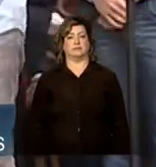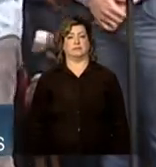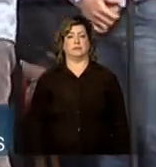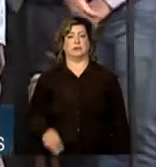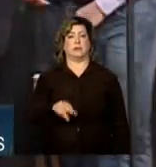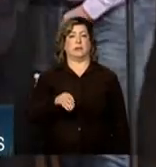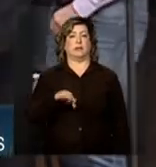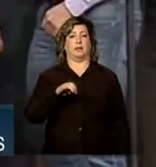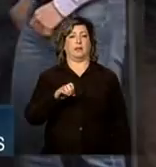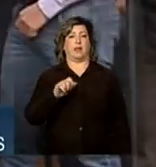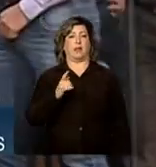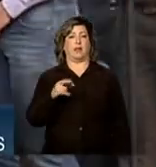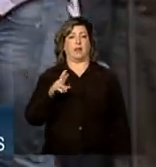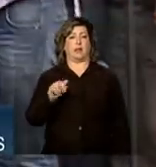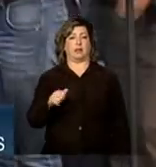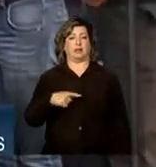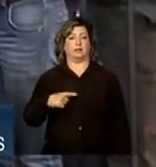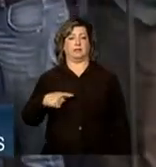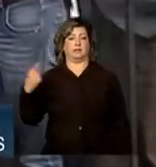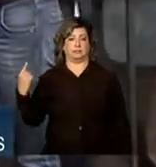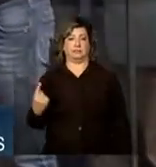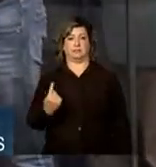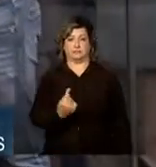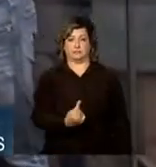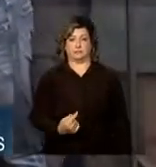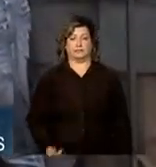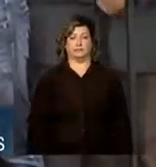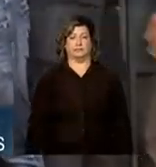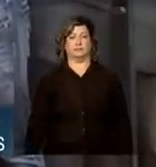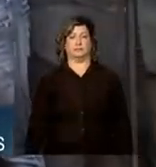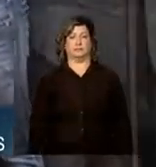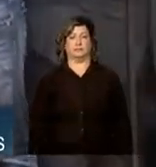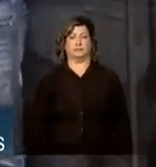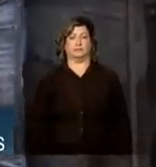Monte Alegre dos Campos, Gilmar de Almeida Boeira.